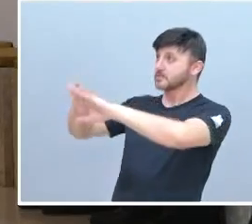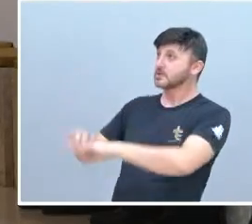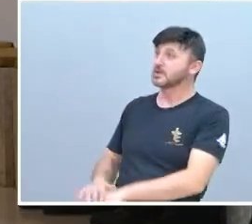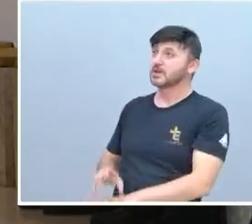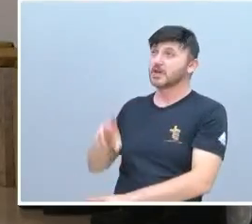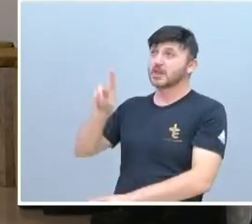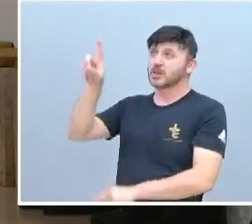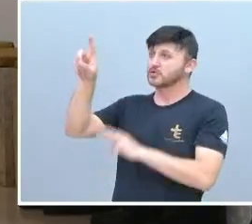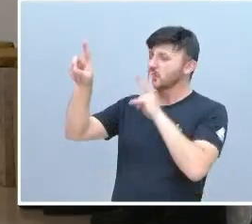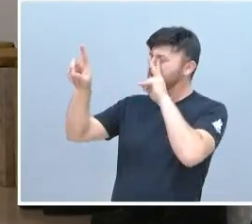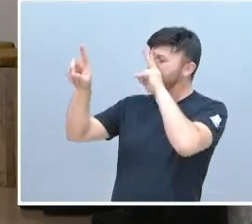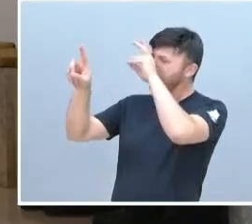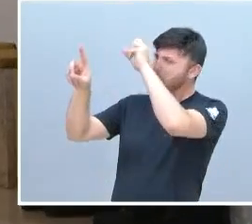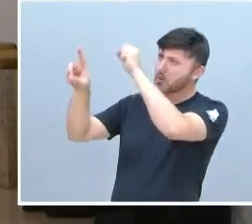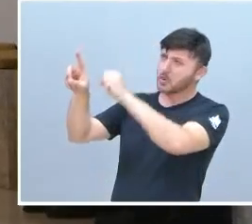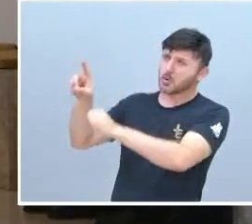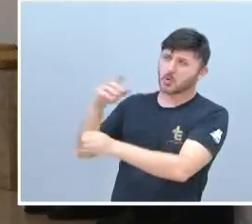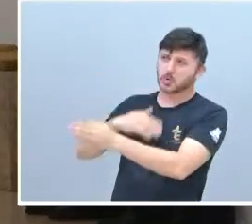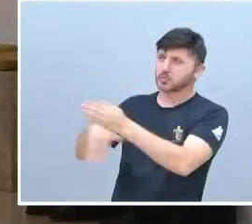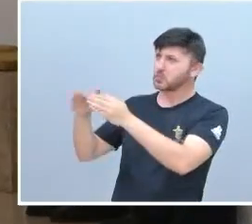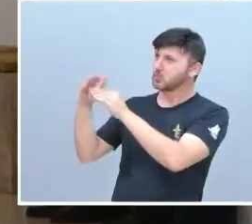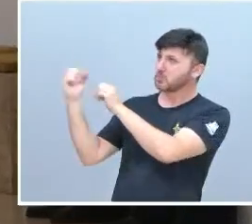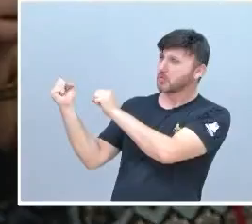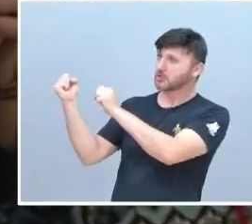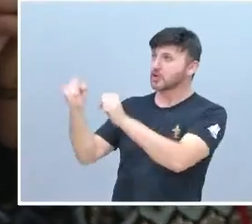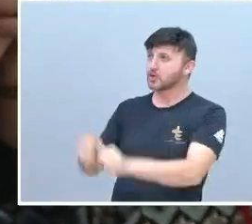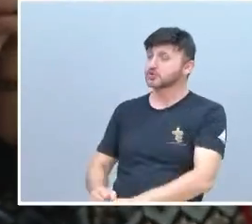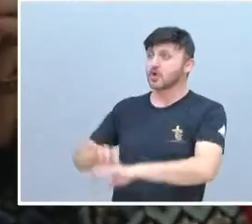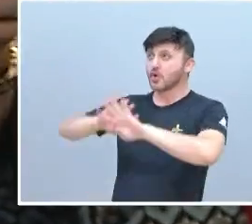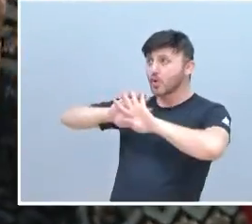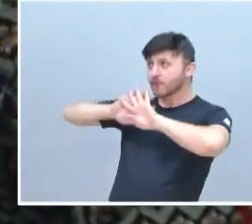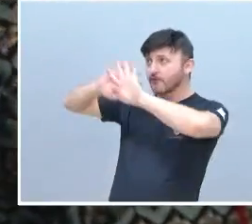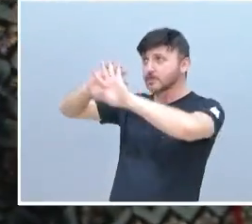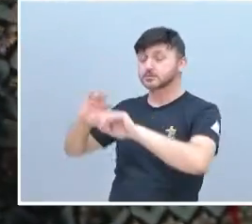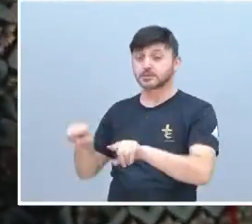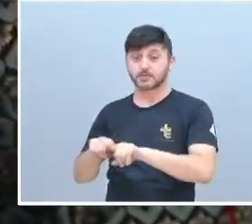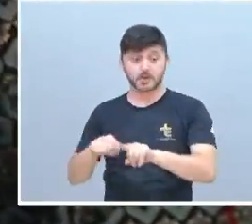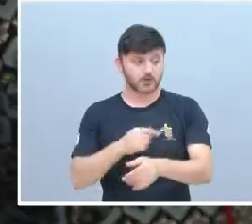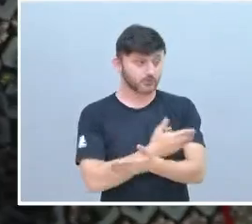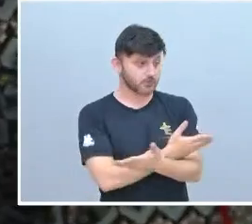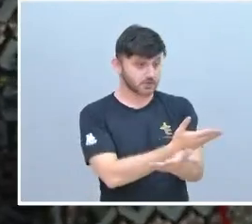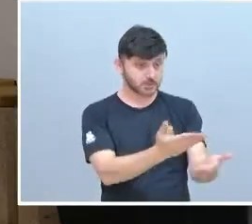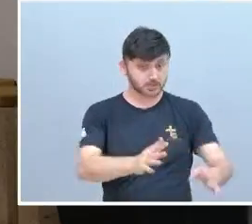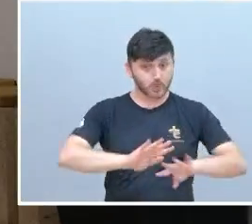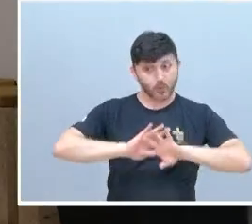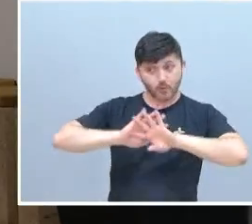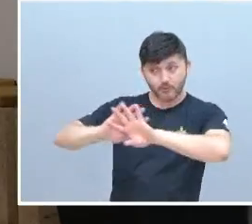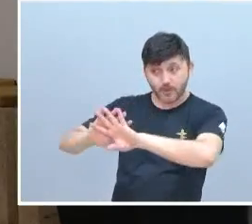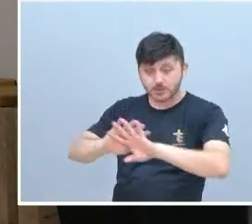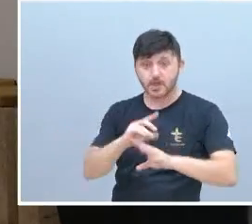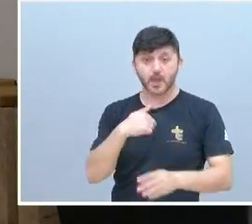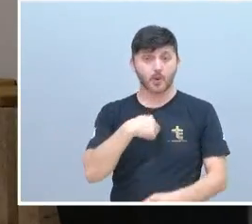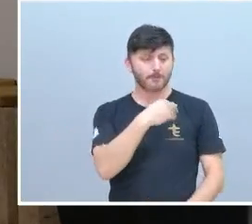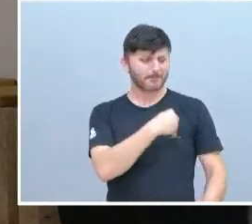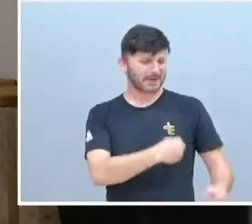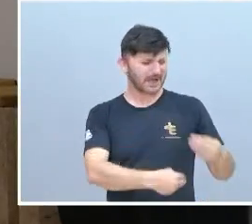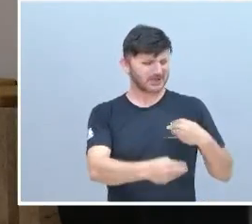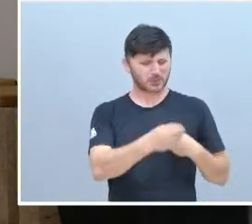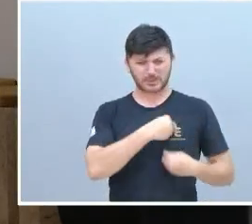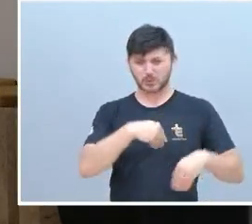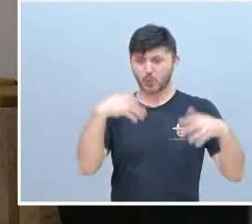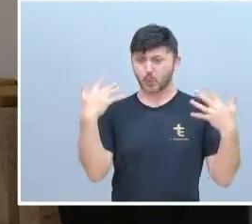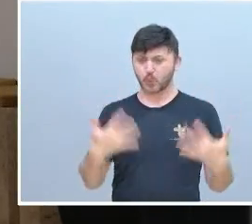Confesso a Deus Todo-Poderoso e a vós, irmãos e irmãs, que pequei muitas